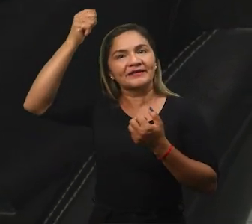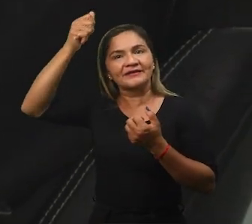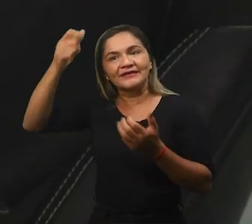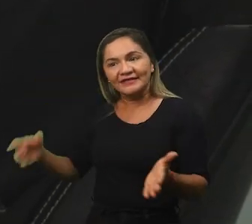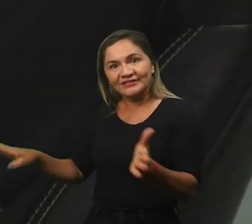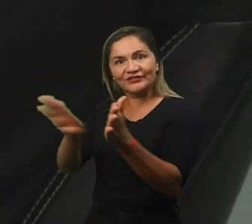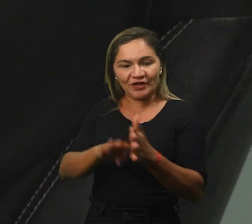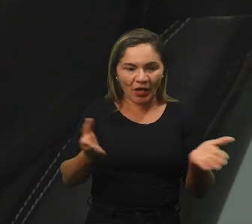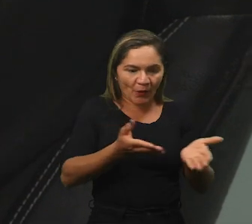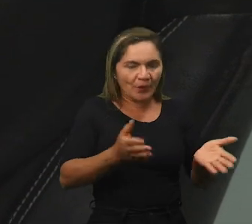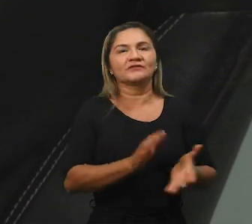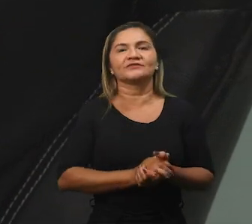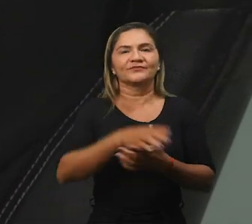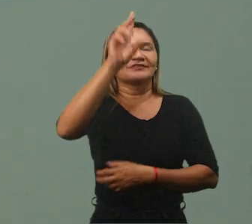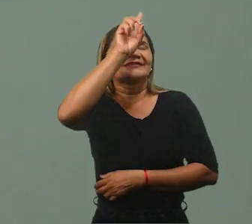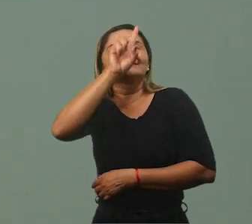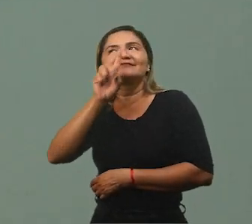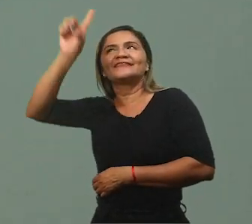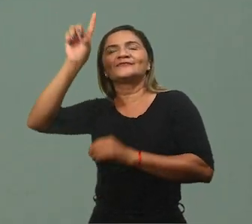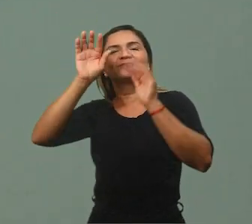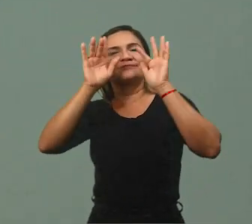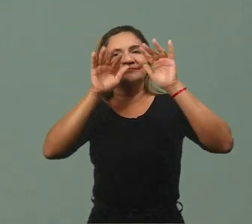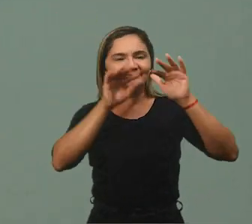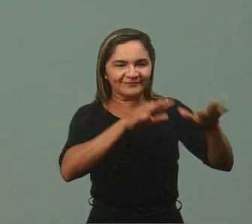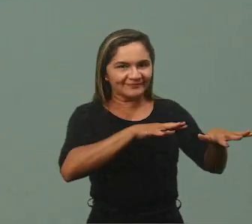Tchau. Deus lhe proteja.